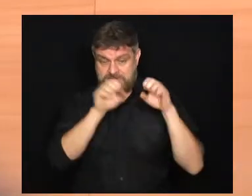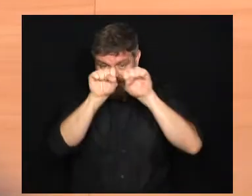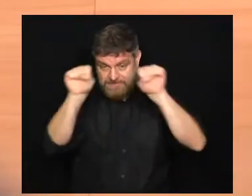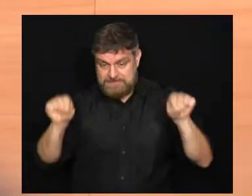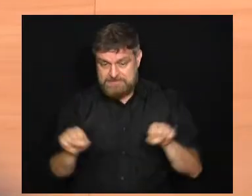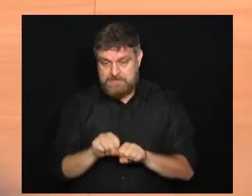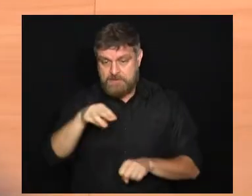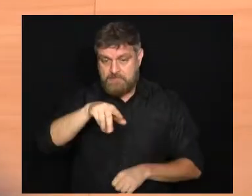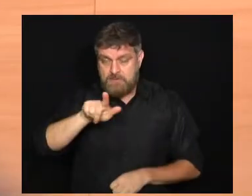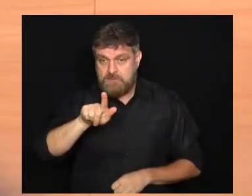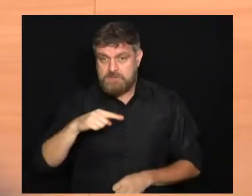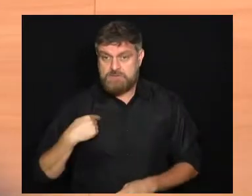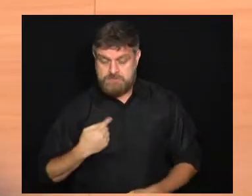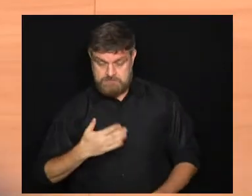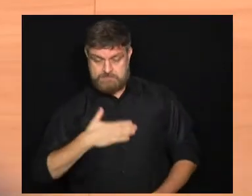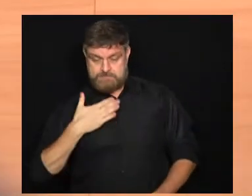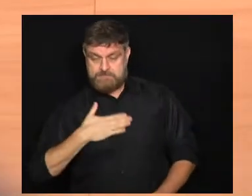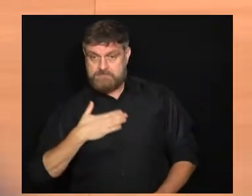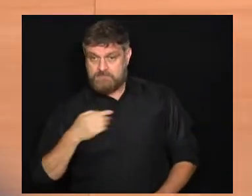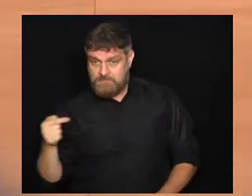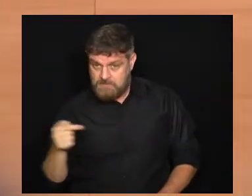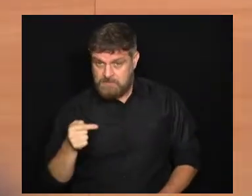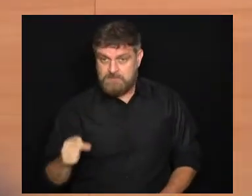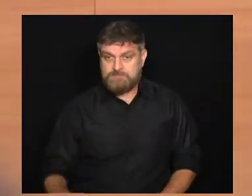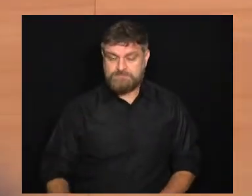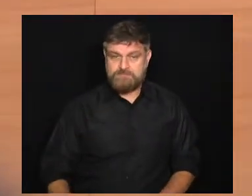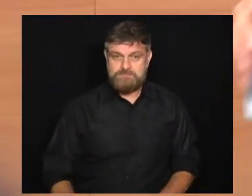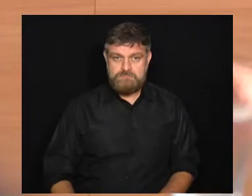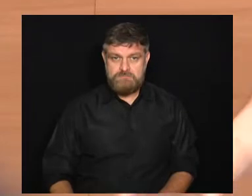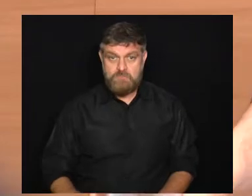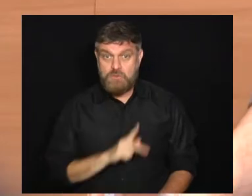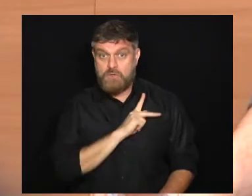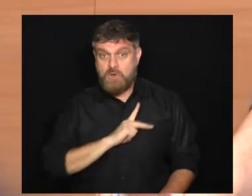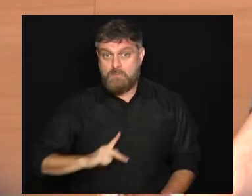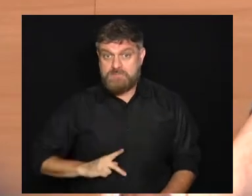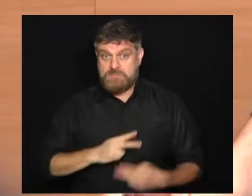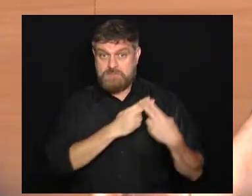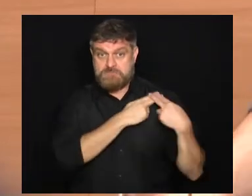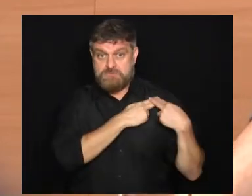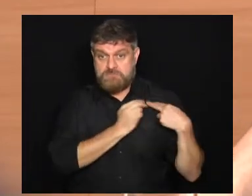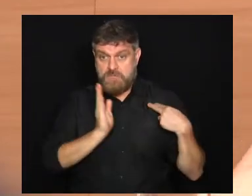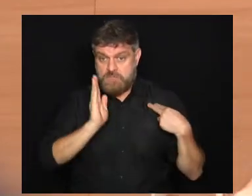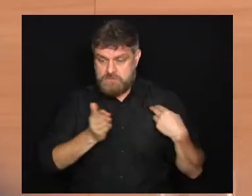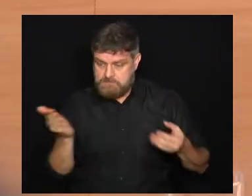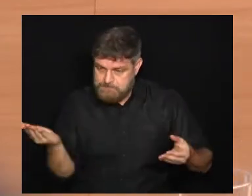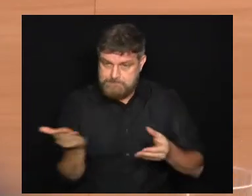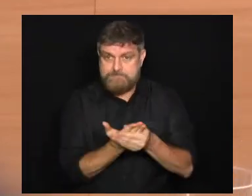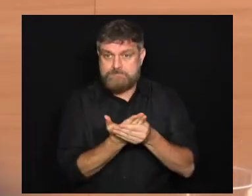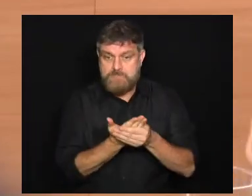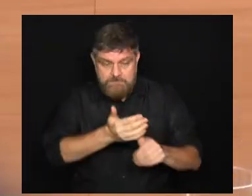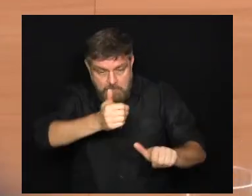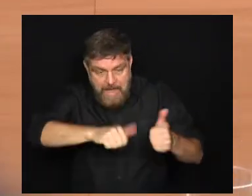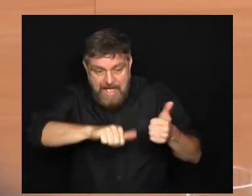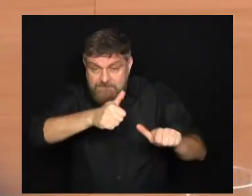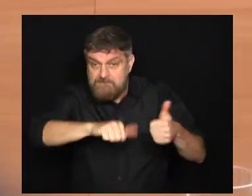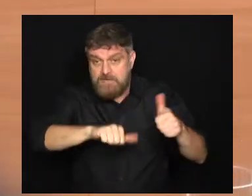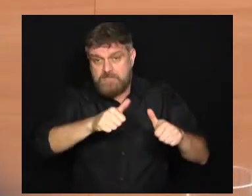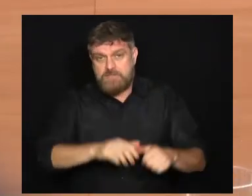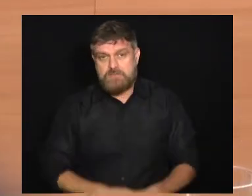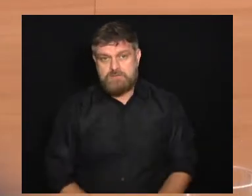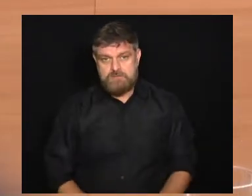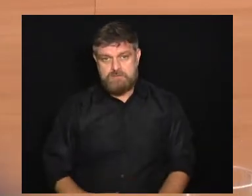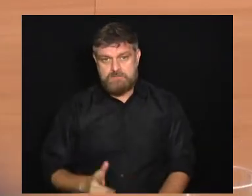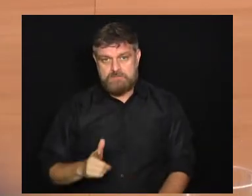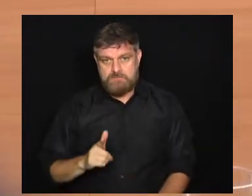pronto, o presidente, o Dr. Marcos Pimenta, já abriu um processo apuratório. Isso faz